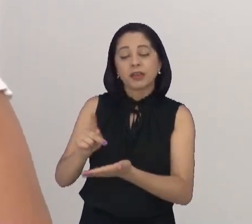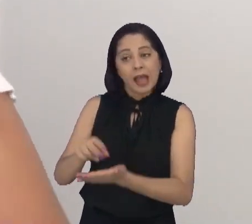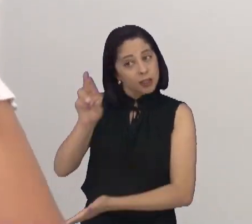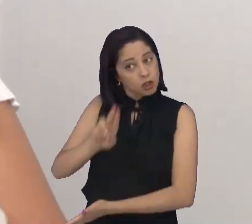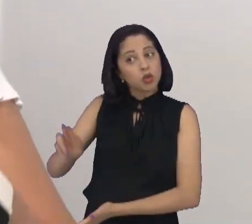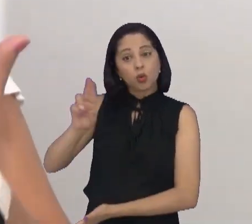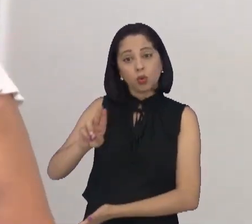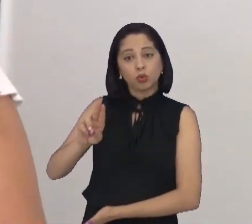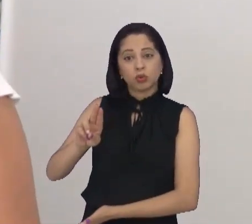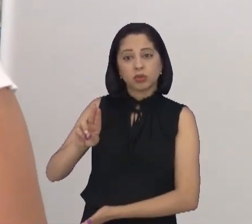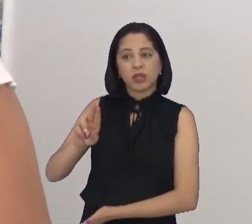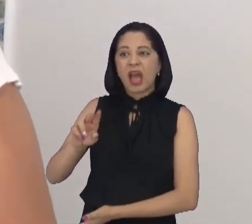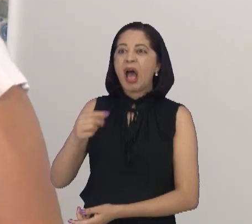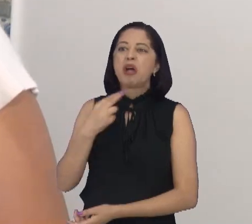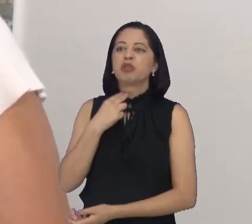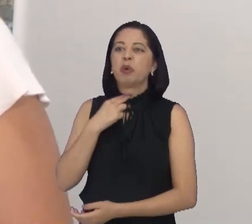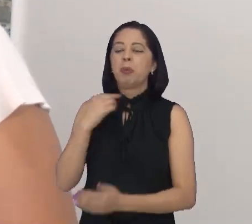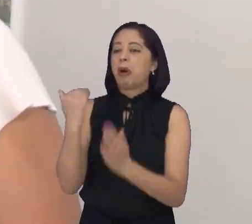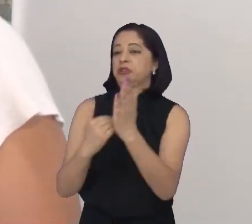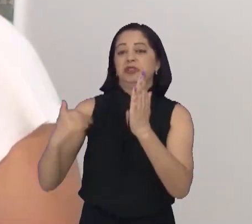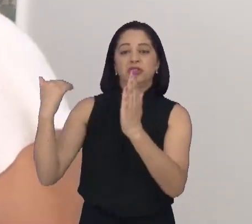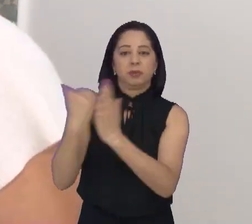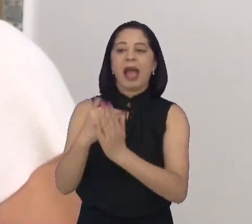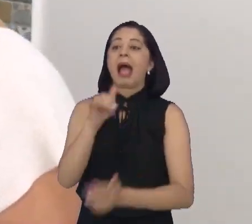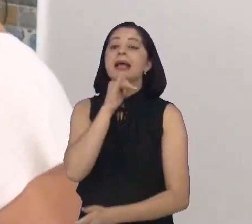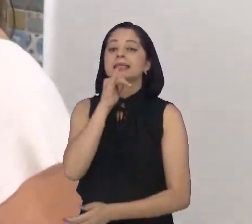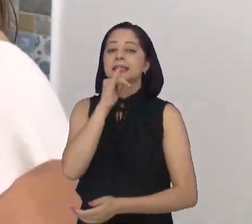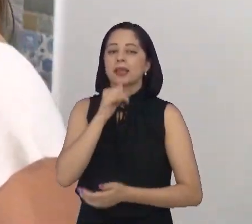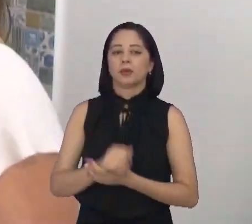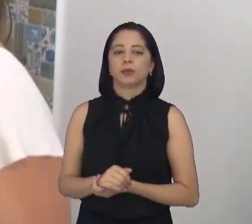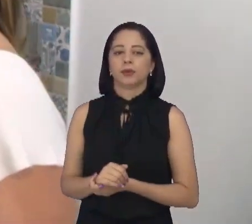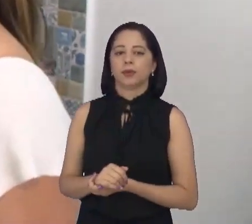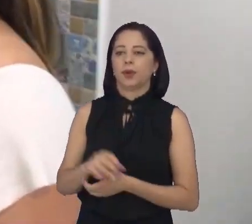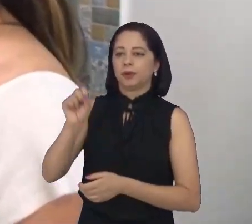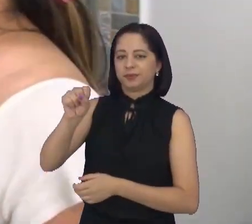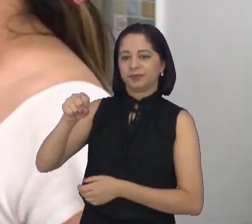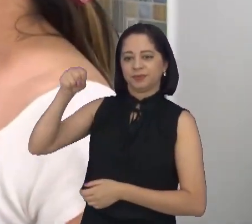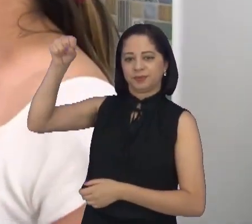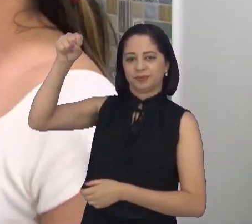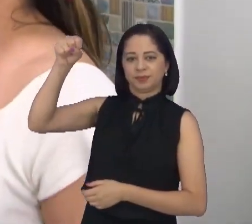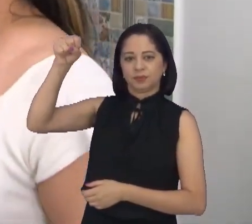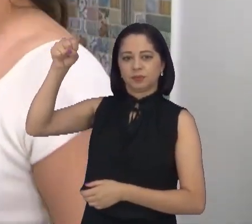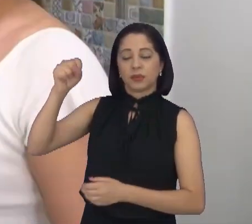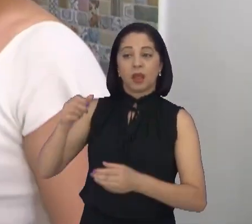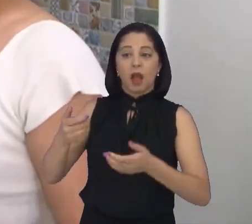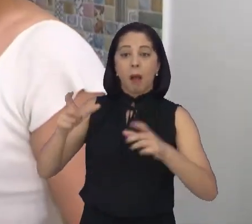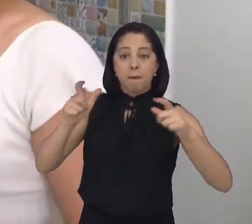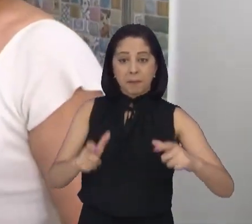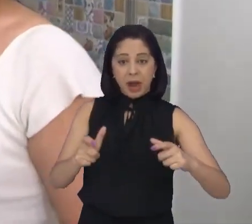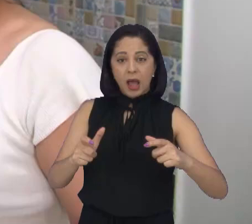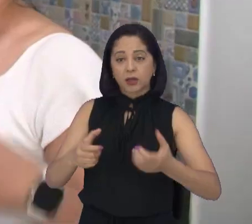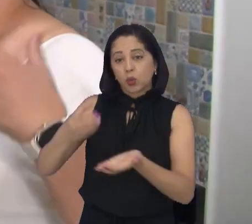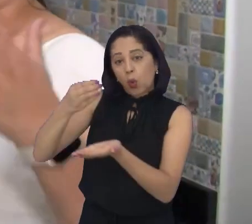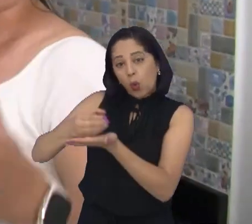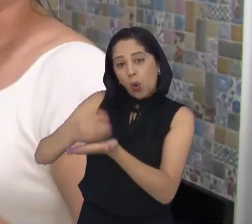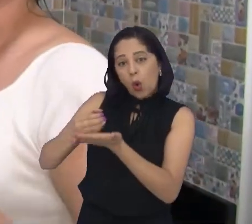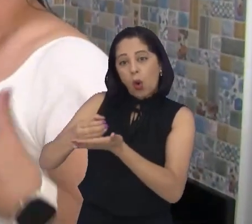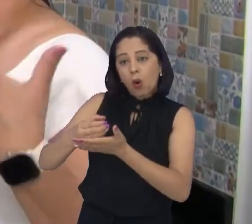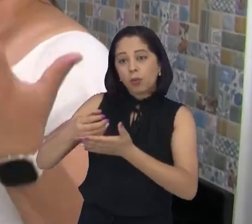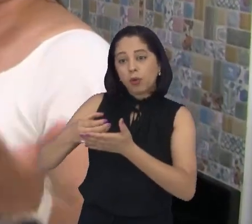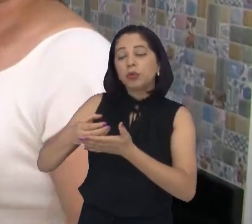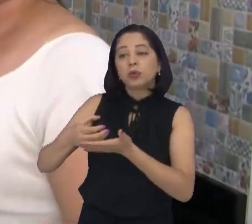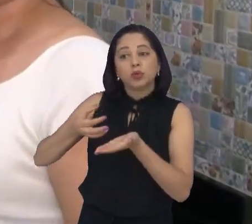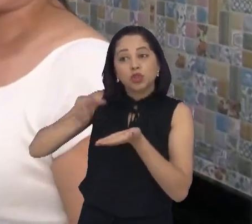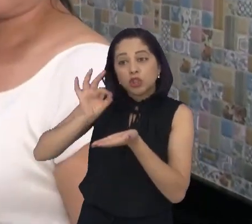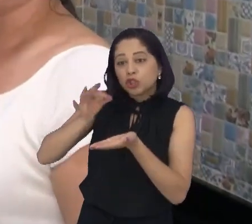dia. Não ter em excesso. Como, por exemplo, aqui, prato, copos, xícaras, canecas, o